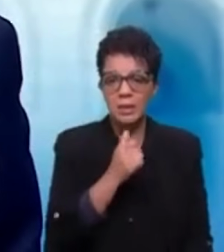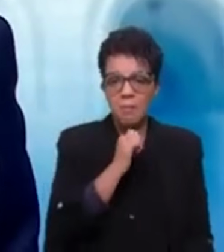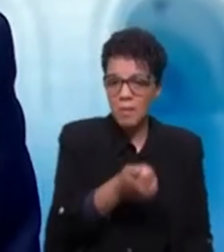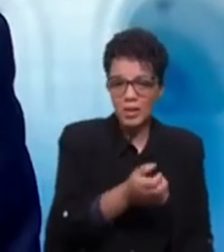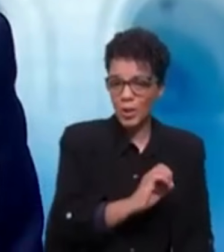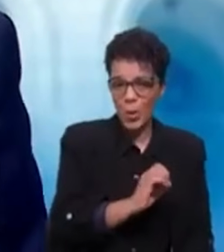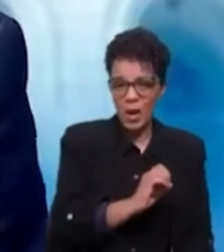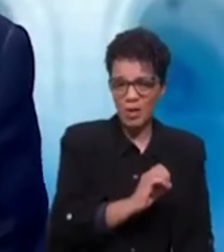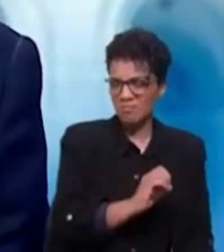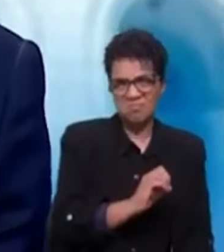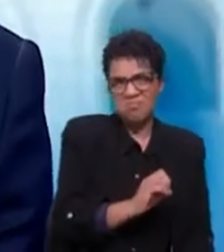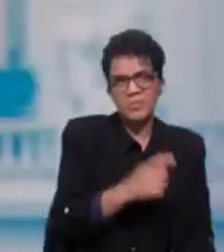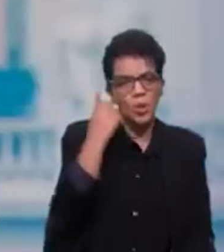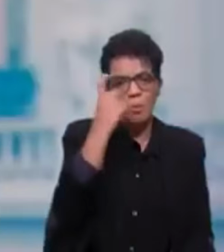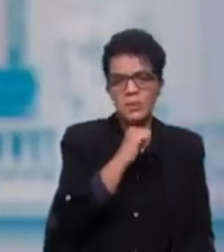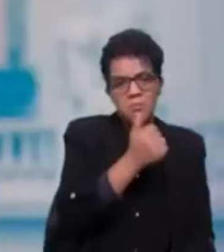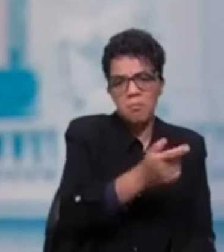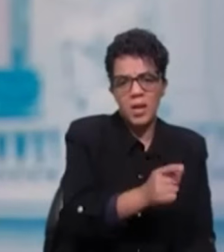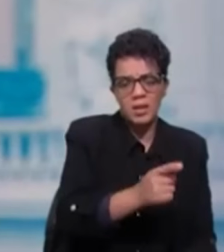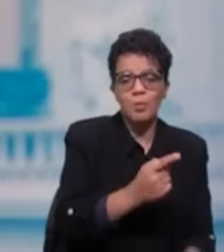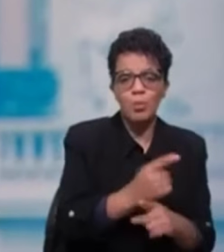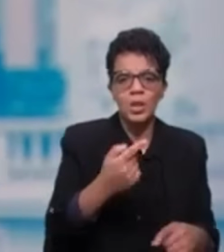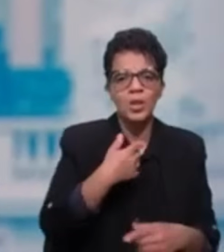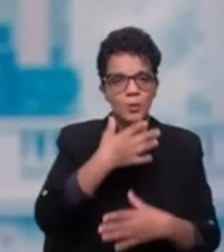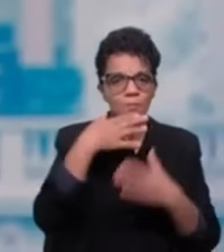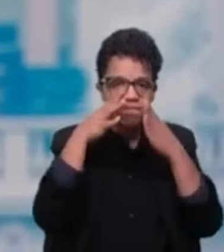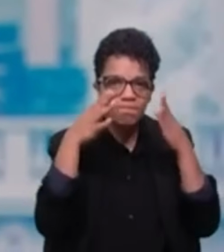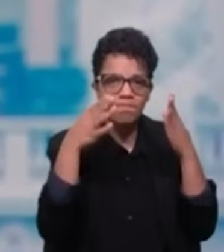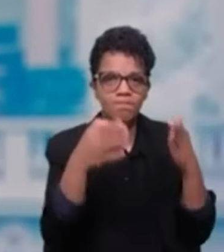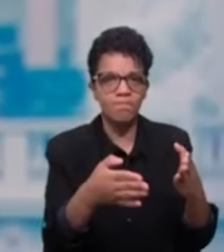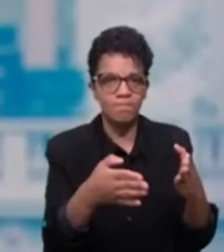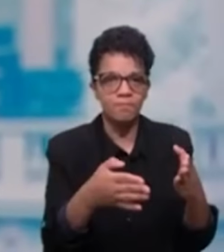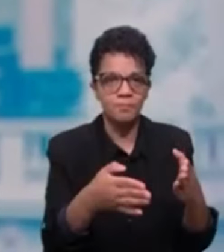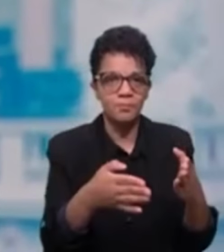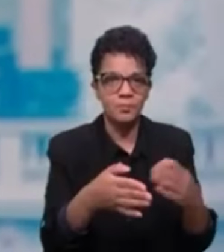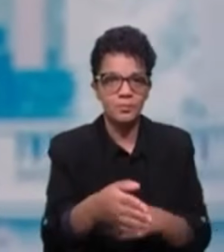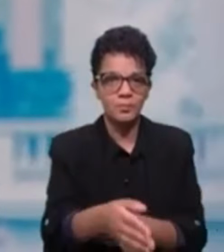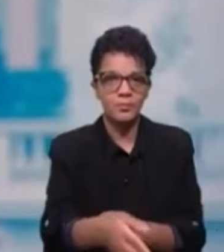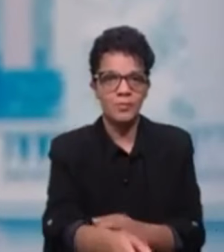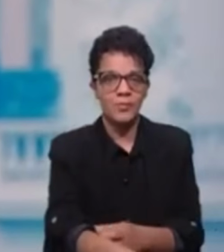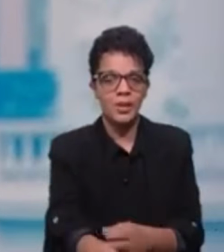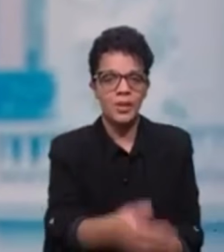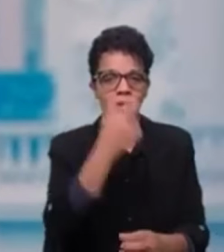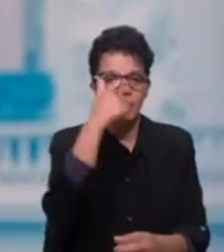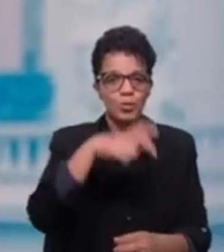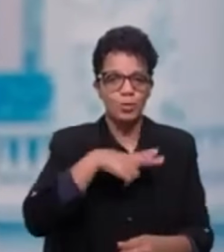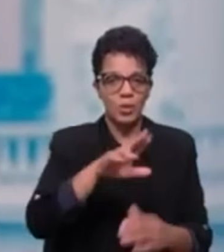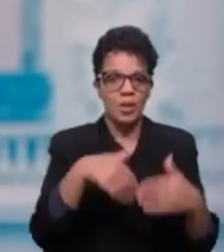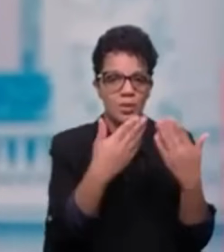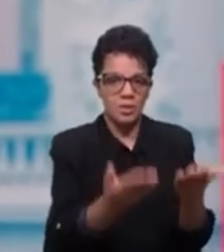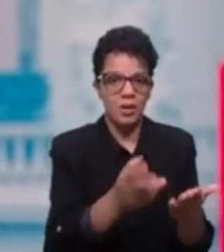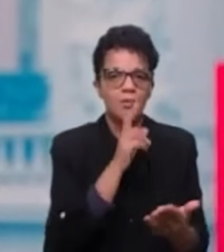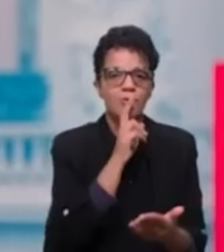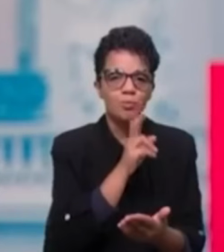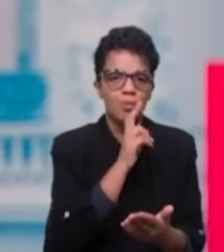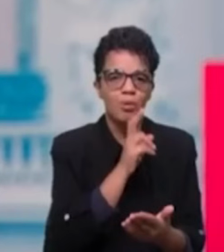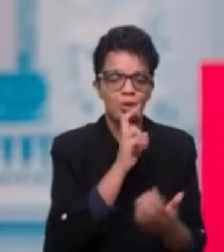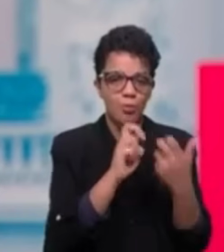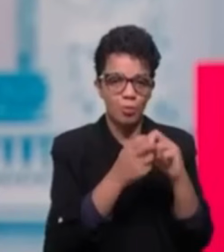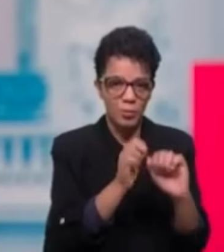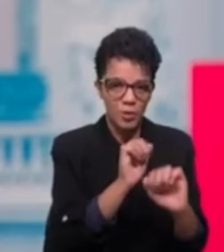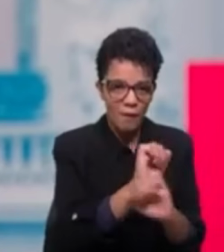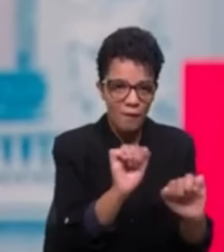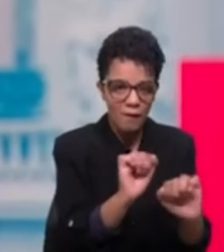derrota do não há cenário de derrota neste momento porque eu estou concentrado dar aos portugueses a resposta aos seus